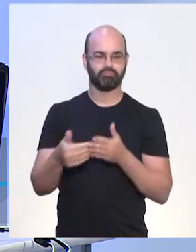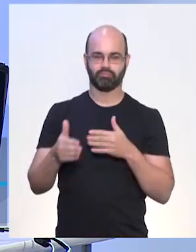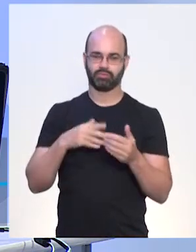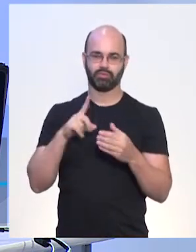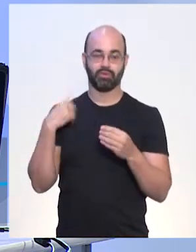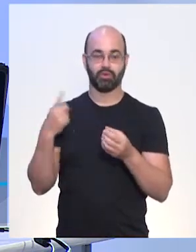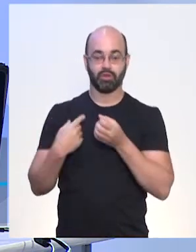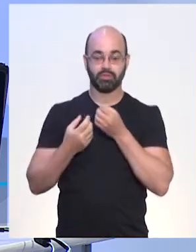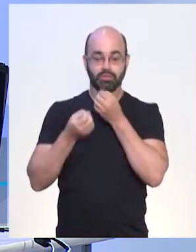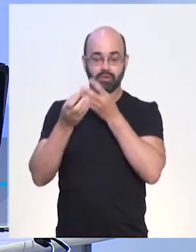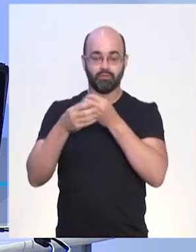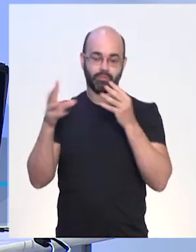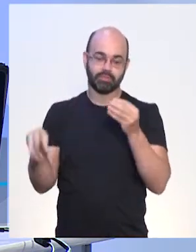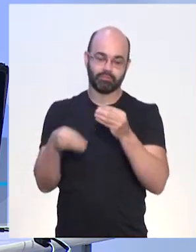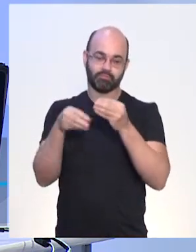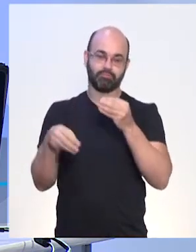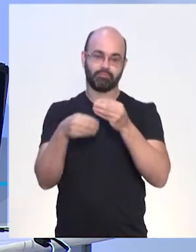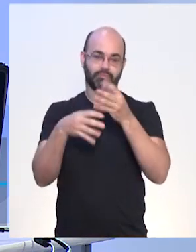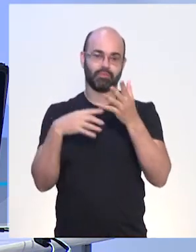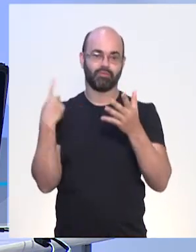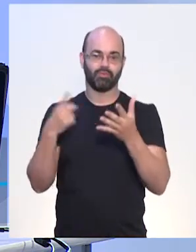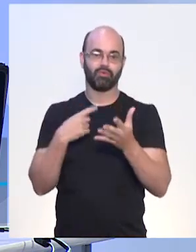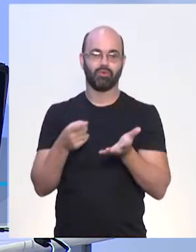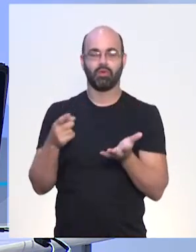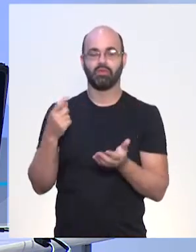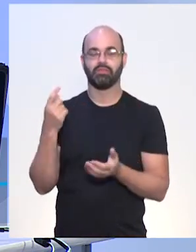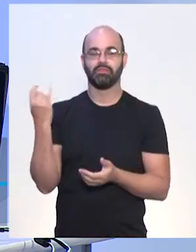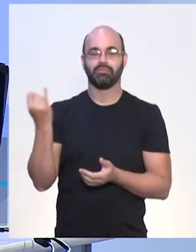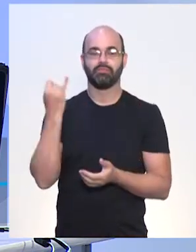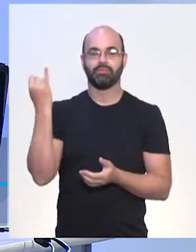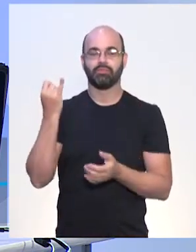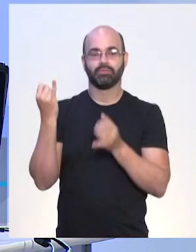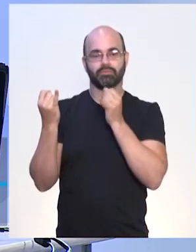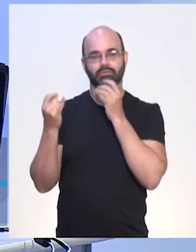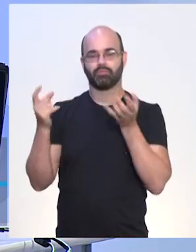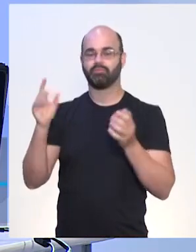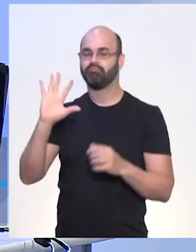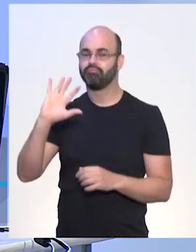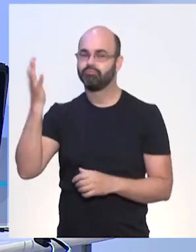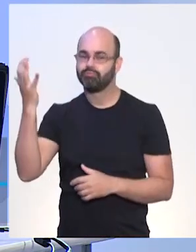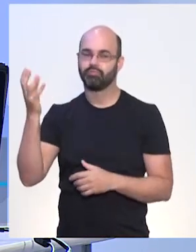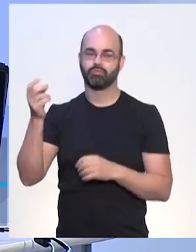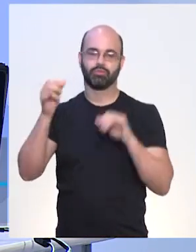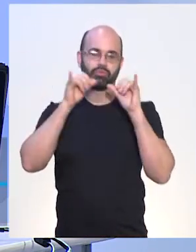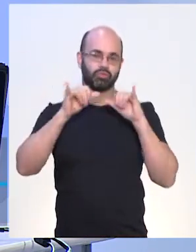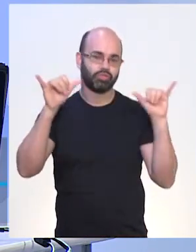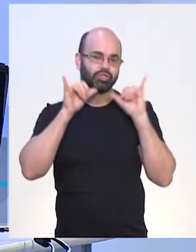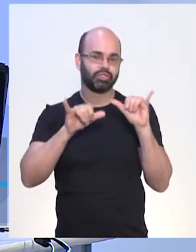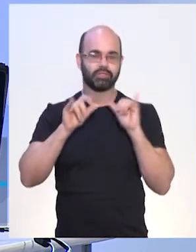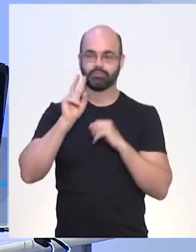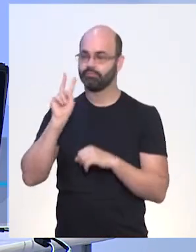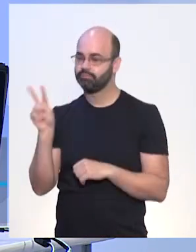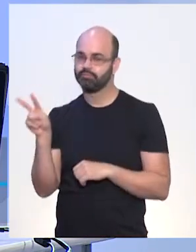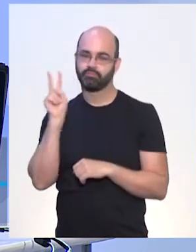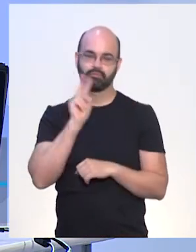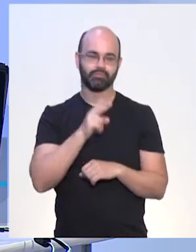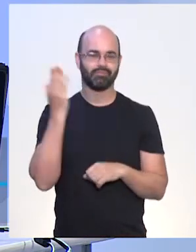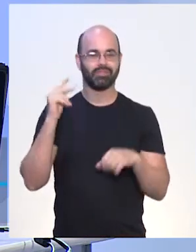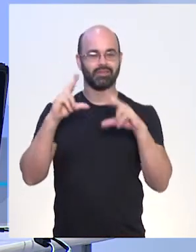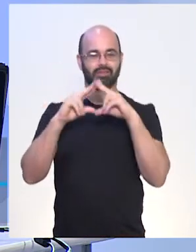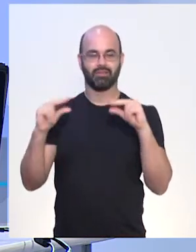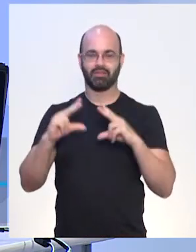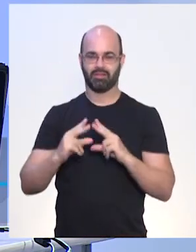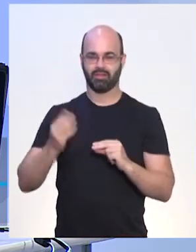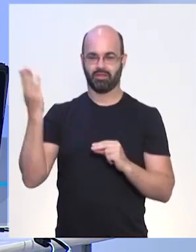construir uma informação é necessário que a gente se apoia em também nos fatos das notícias olíbano já enfrentavam uma crise